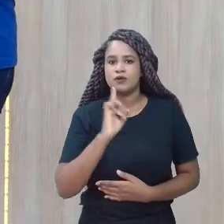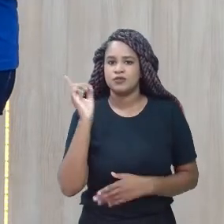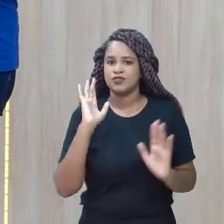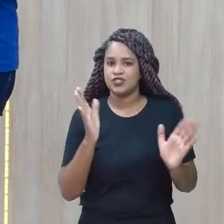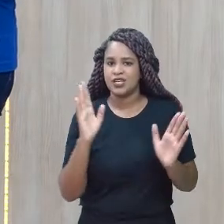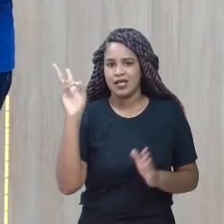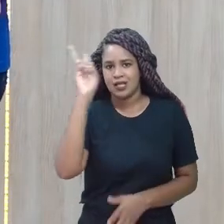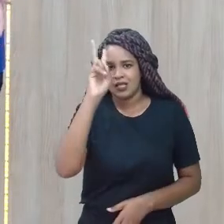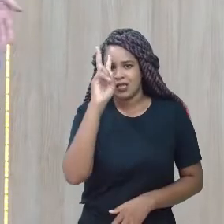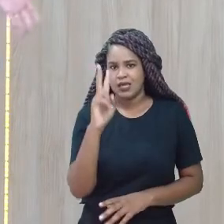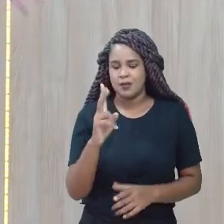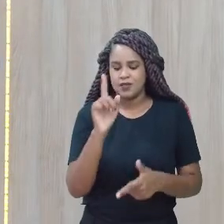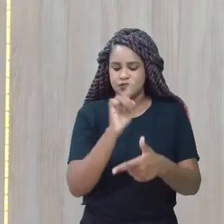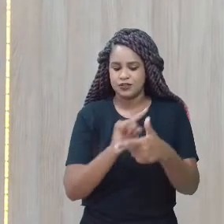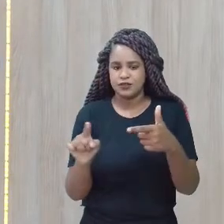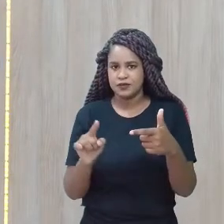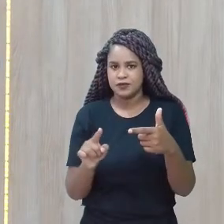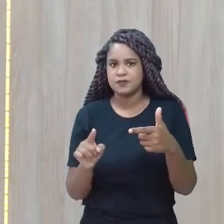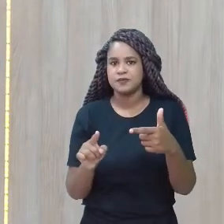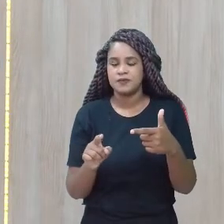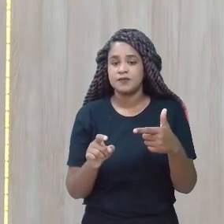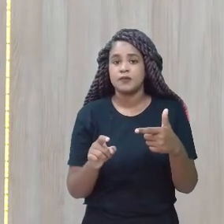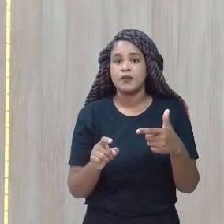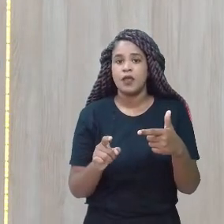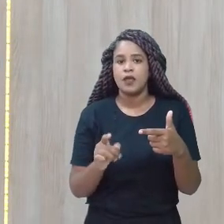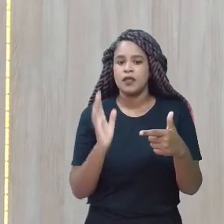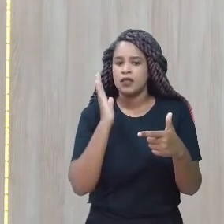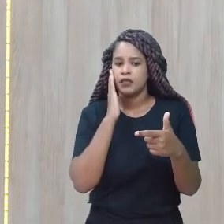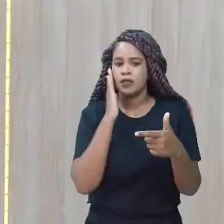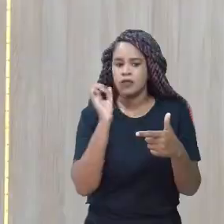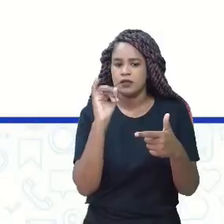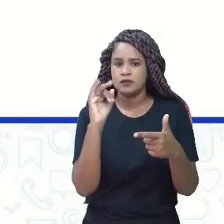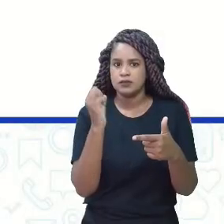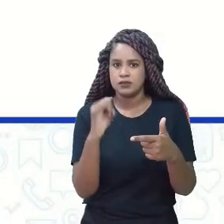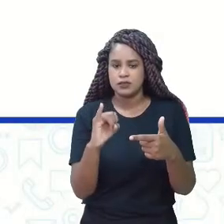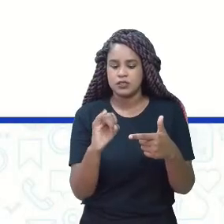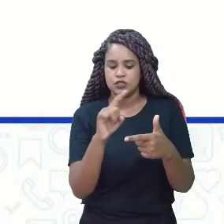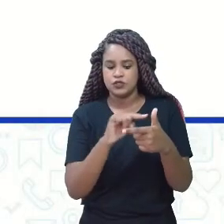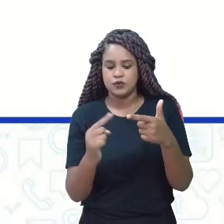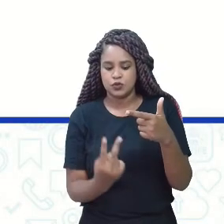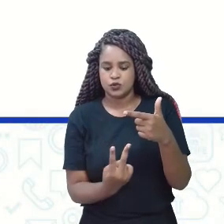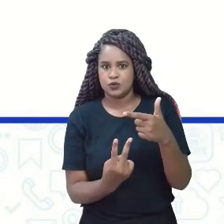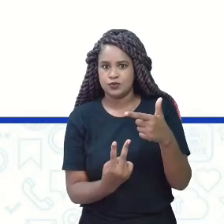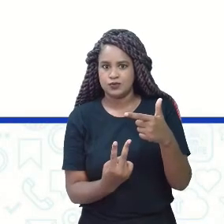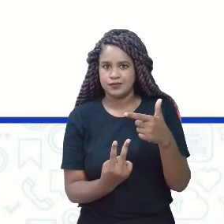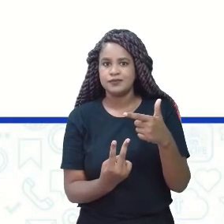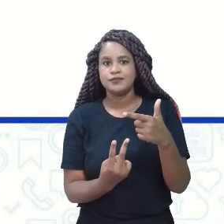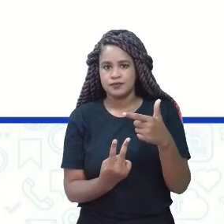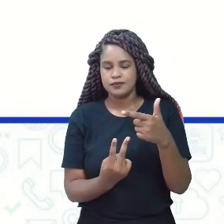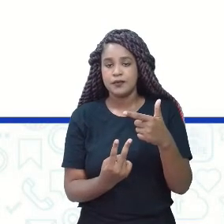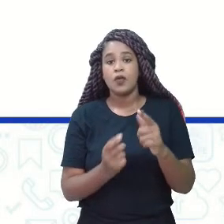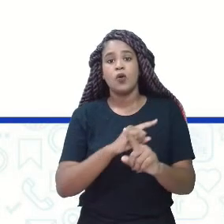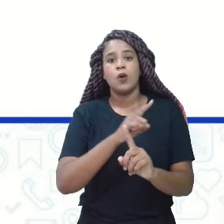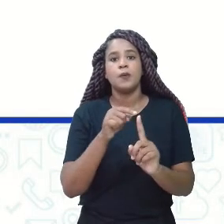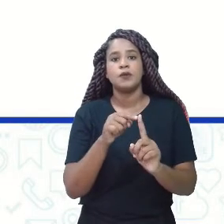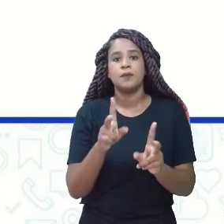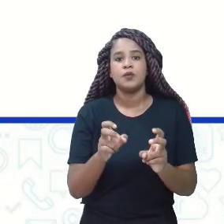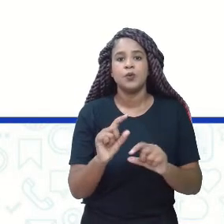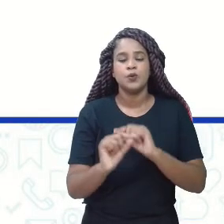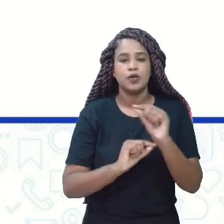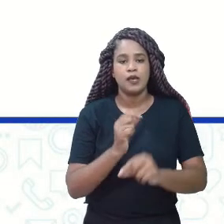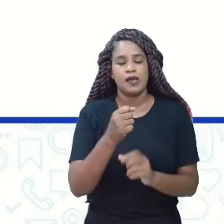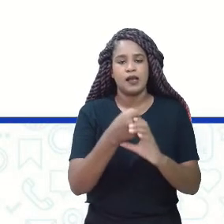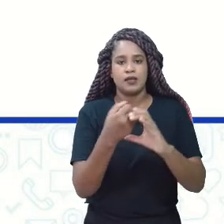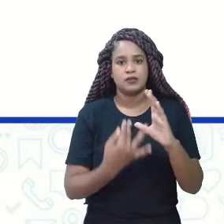Já lembram como que faz a divisão, é saber se dá para dividir ou não por 2. E aí a ideia é a gente começar a perceber quais são